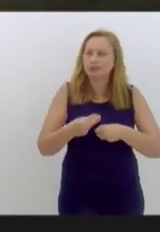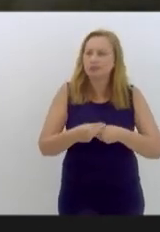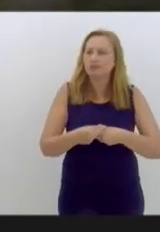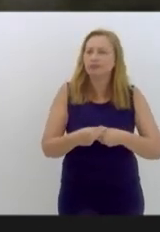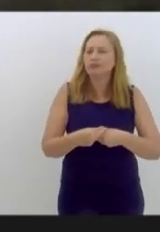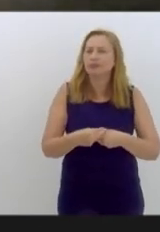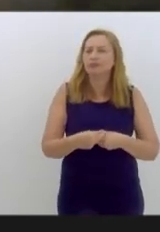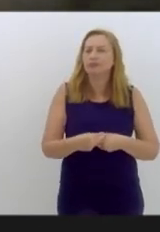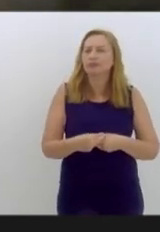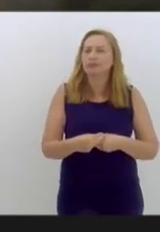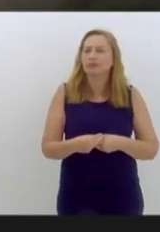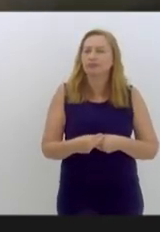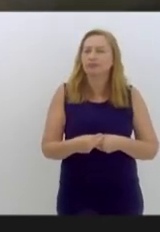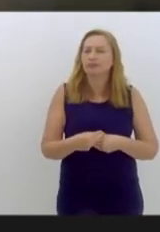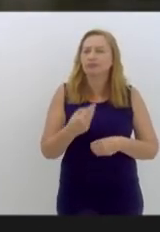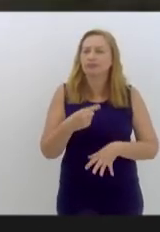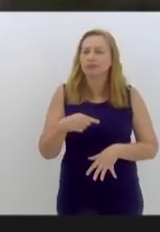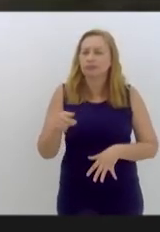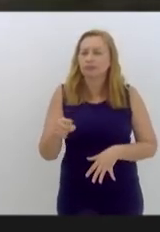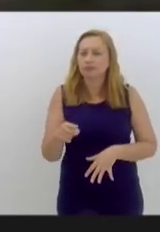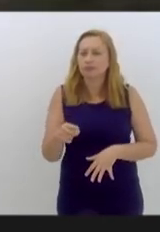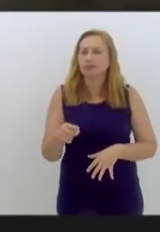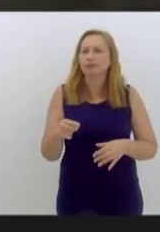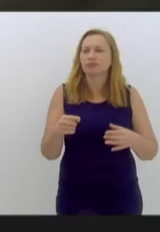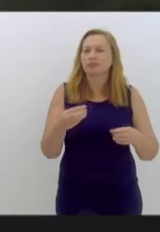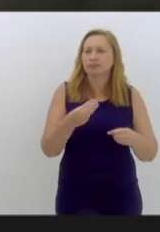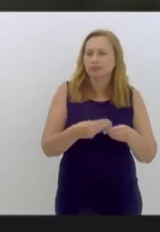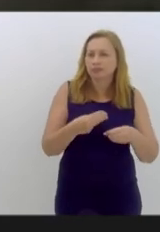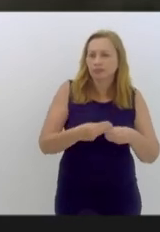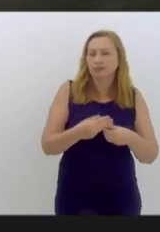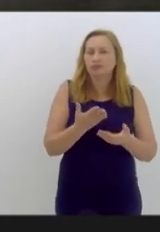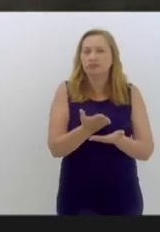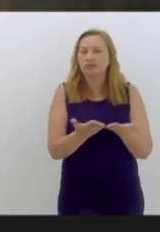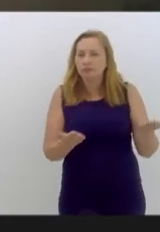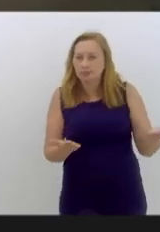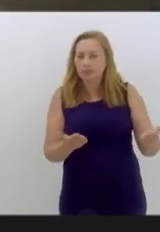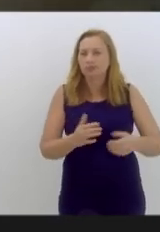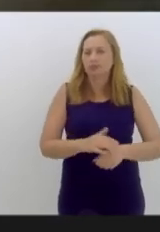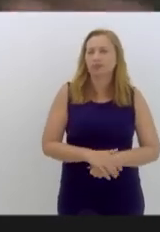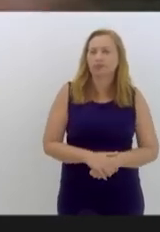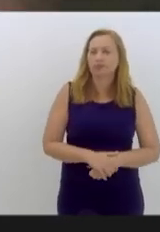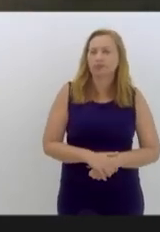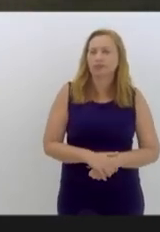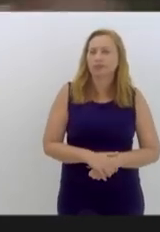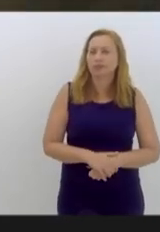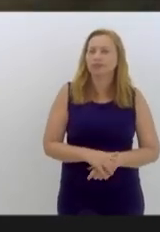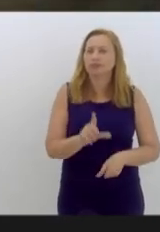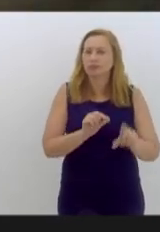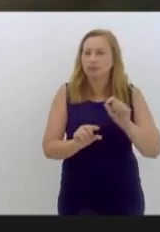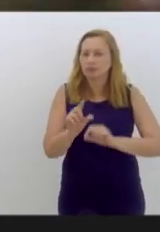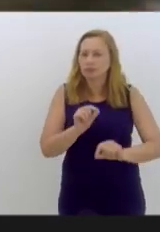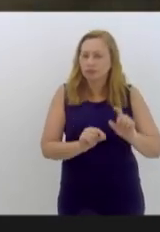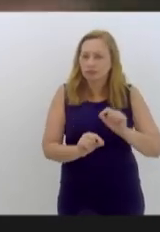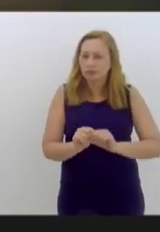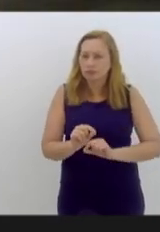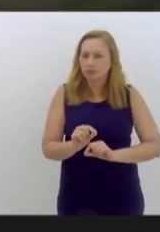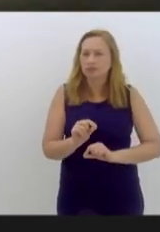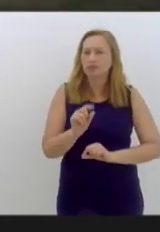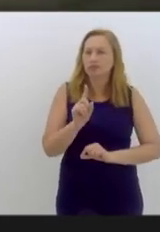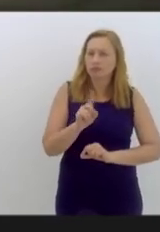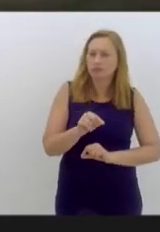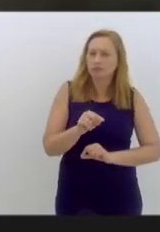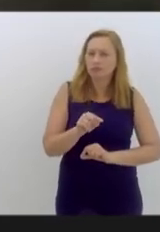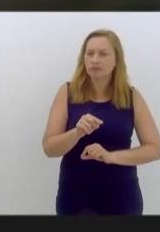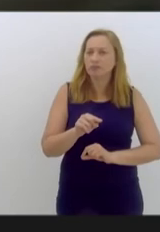terão perda. Porque os municípios terão perda. Porque a parte que for definida pelo índice, ela não vai entrar